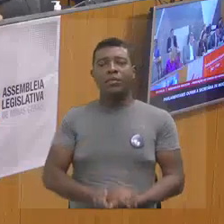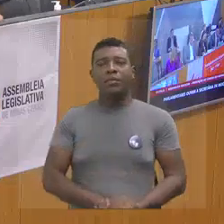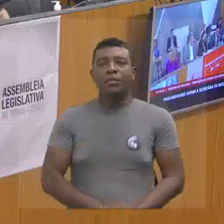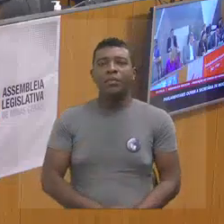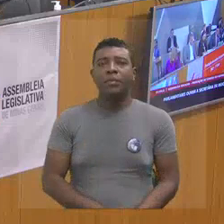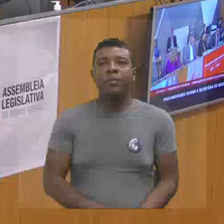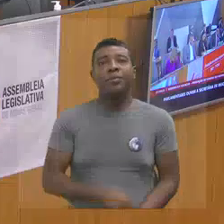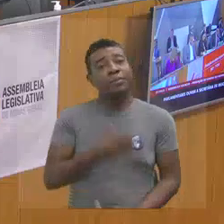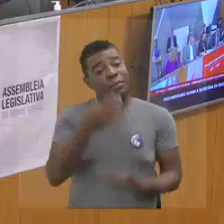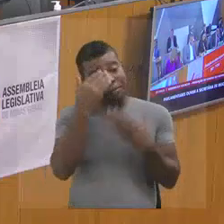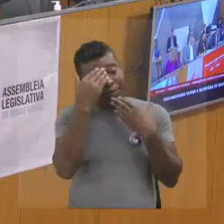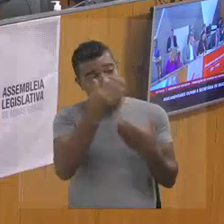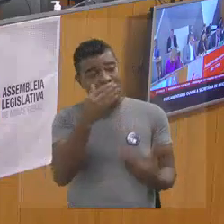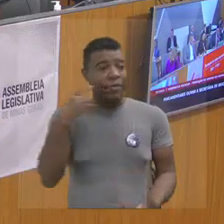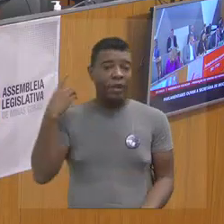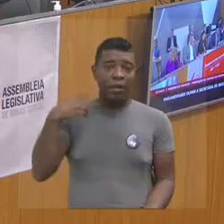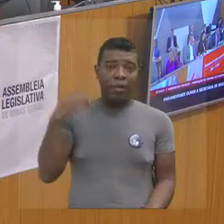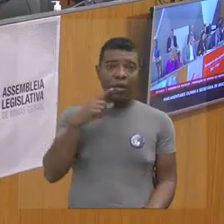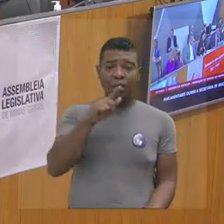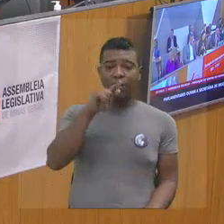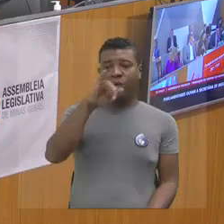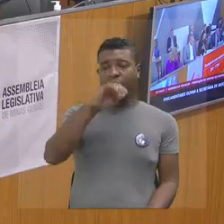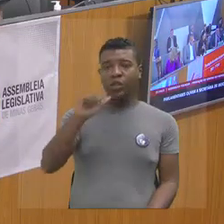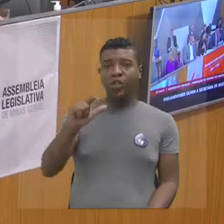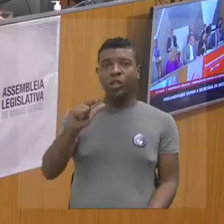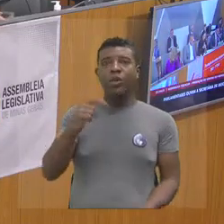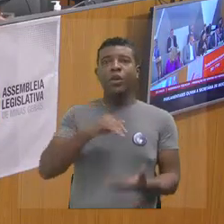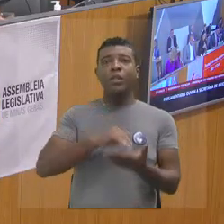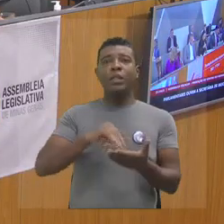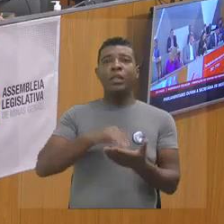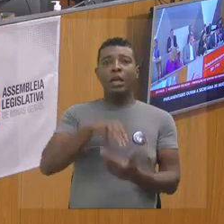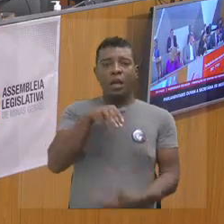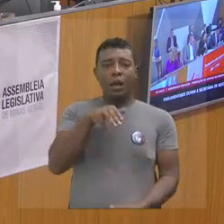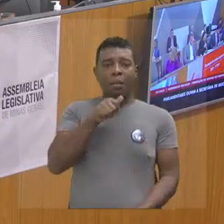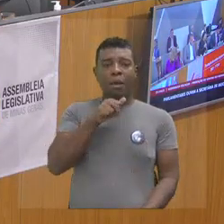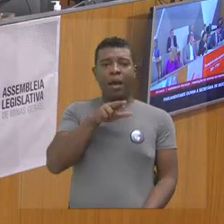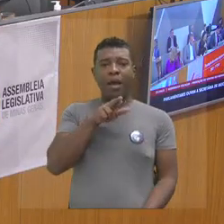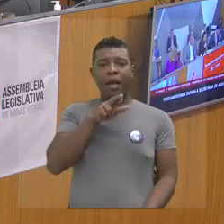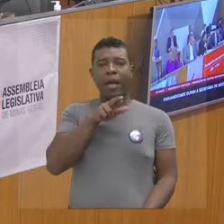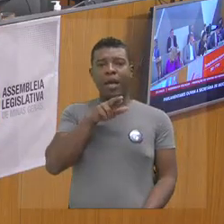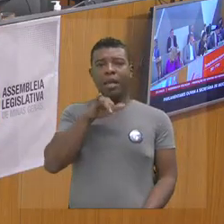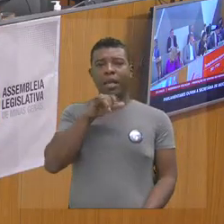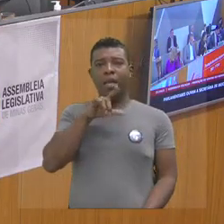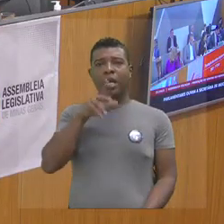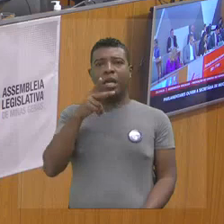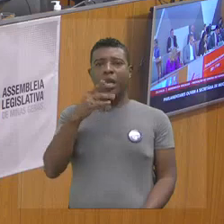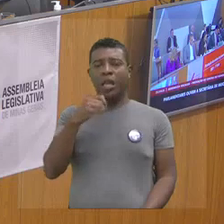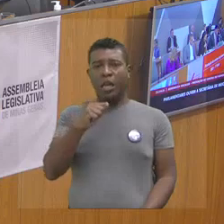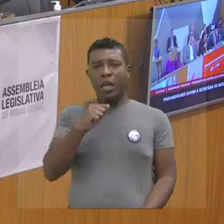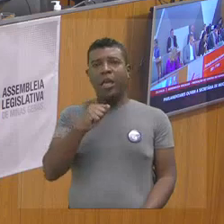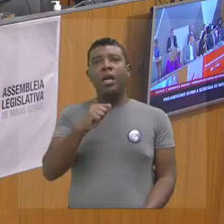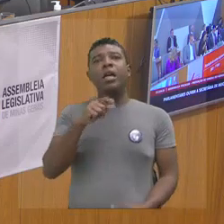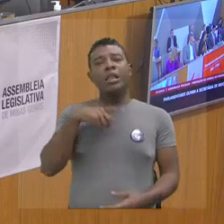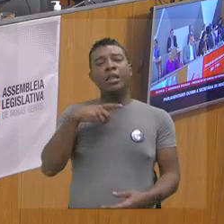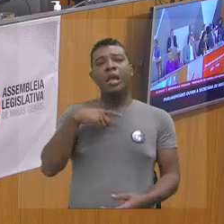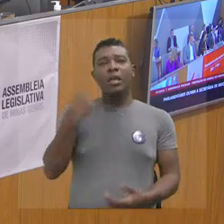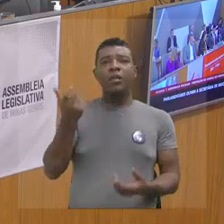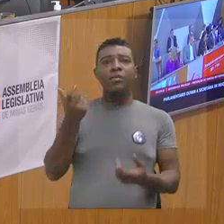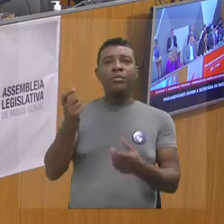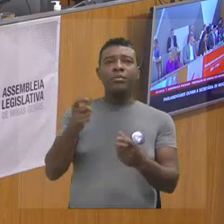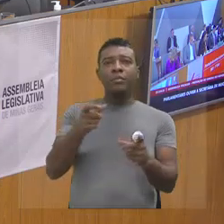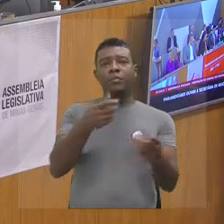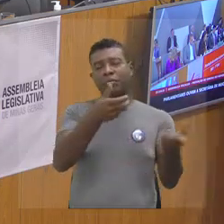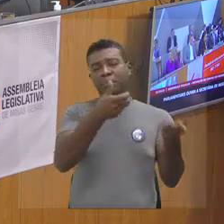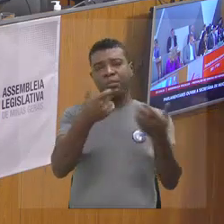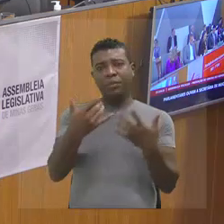obrigado Deputado Gil secretária Marília tem a palavra Muito obrigado Deputado pelas suas colocações vou